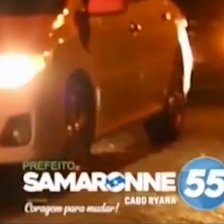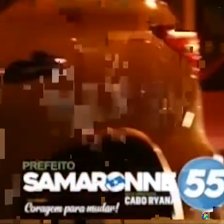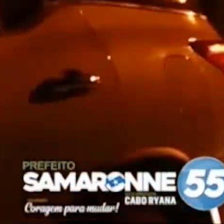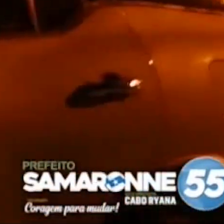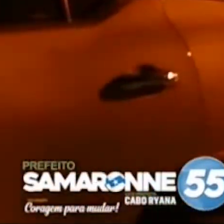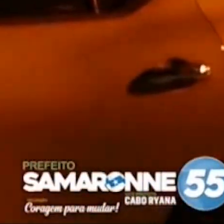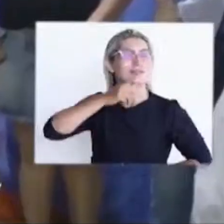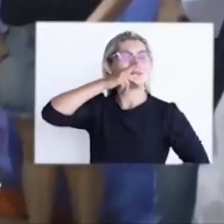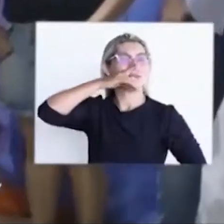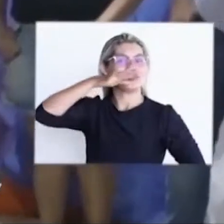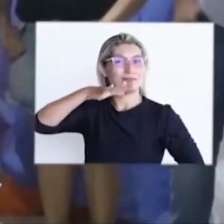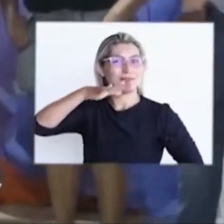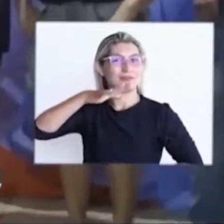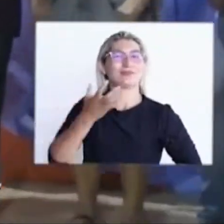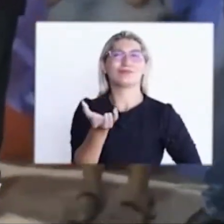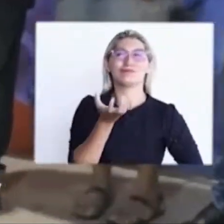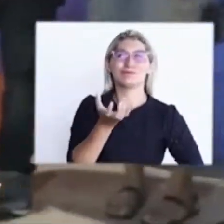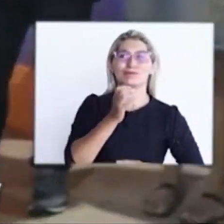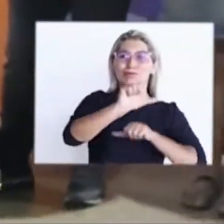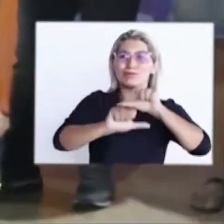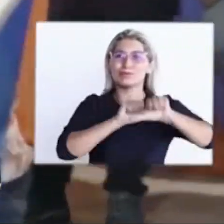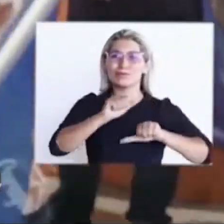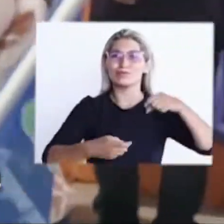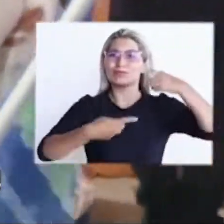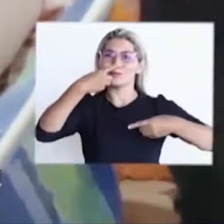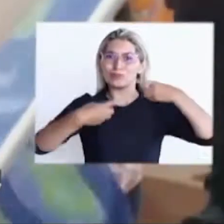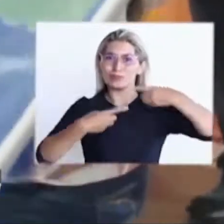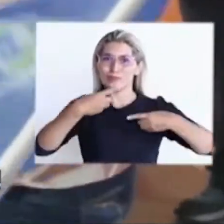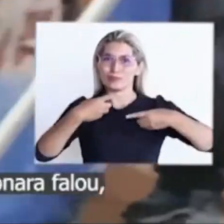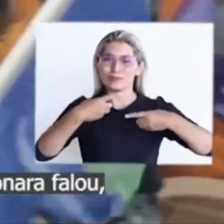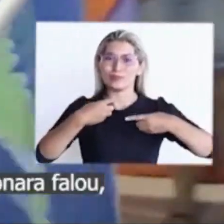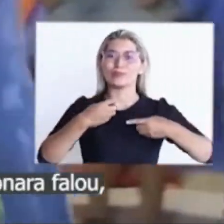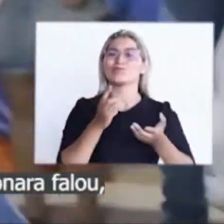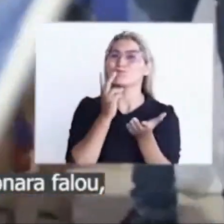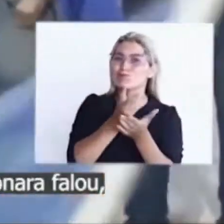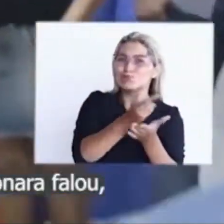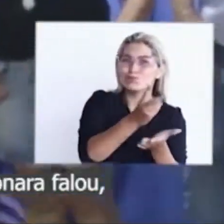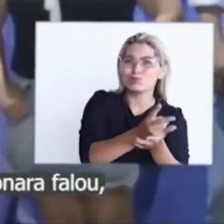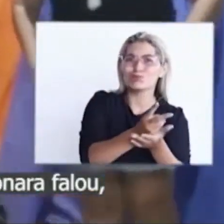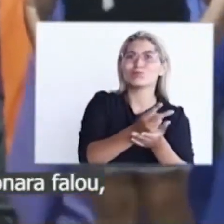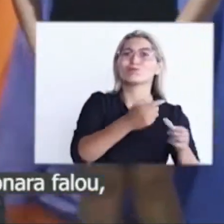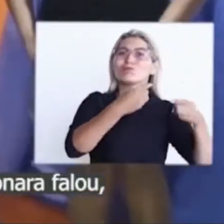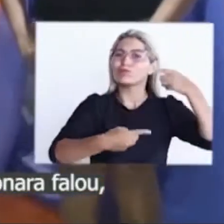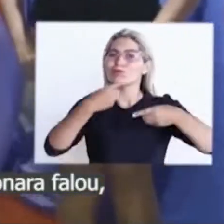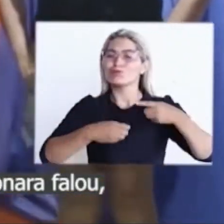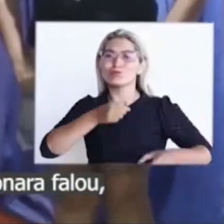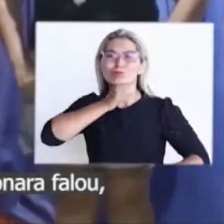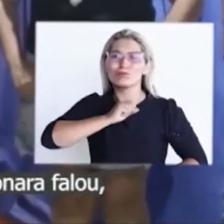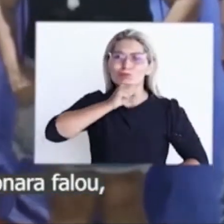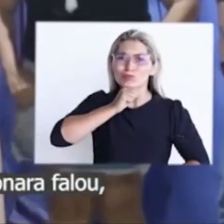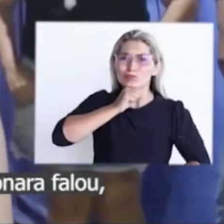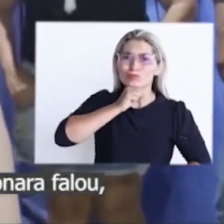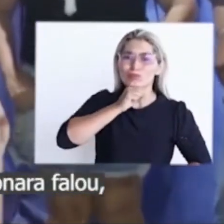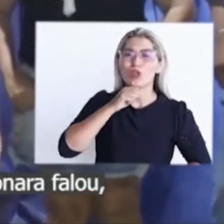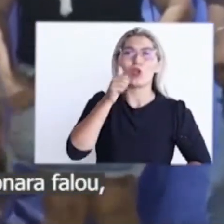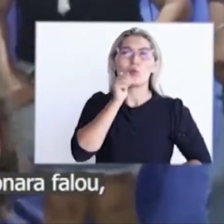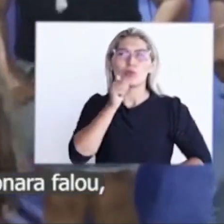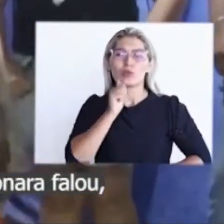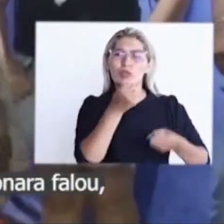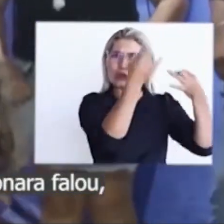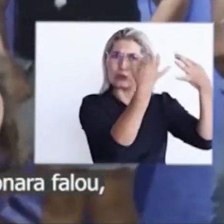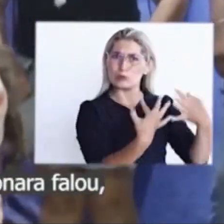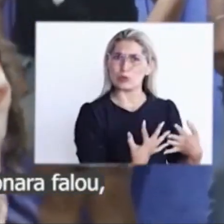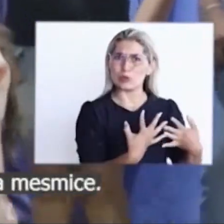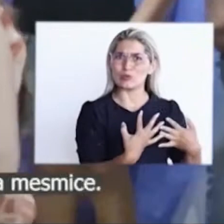Parnaíba que eu amo. A Parnaíba quer uma renovação na política. Se continuarmos com a política velha,